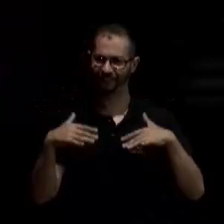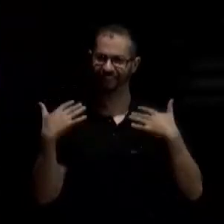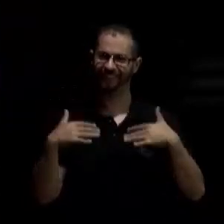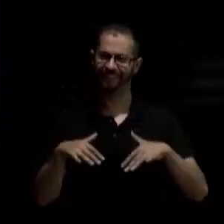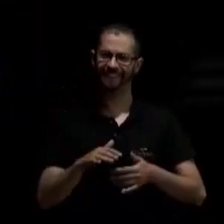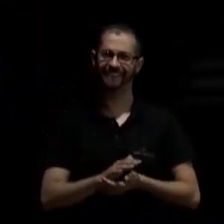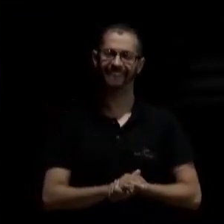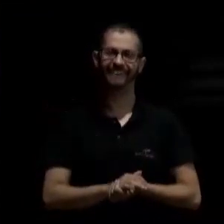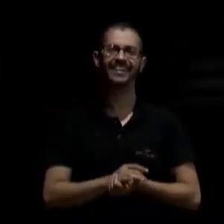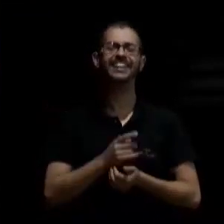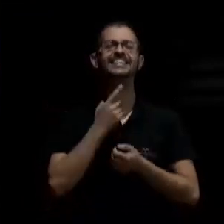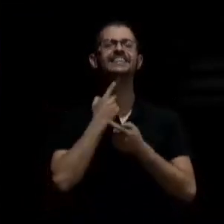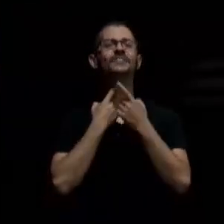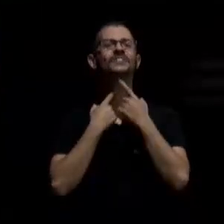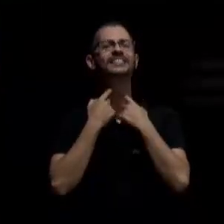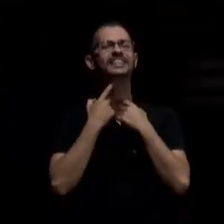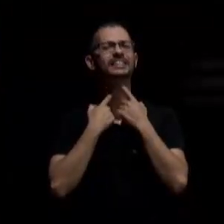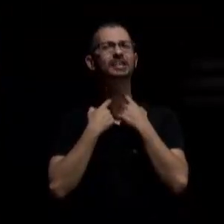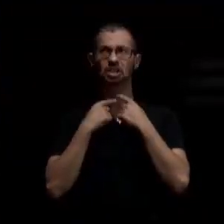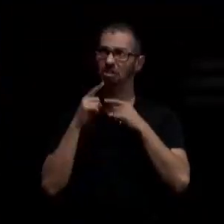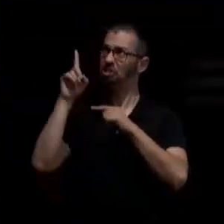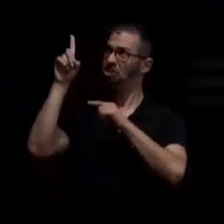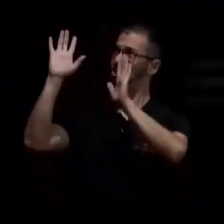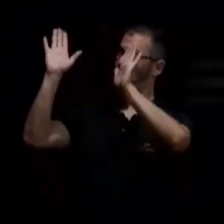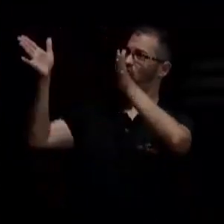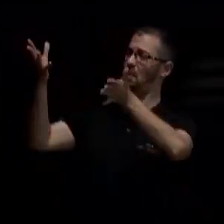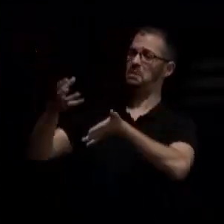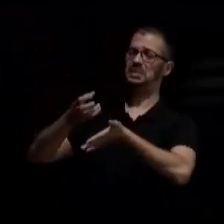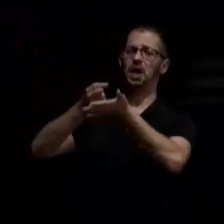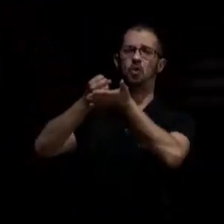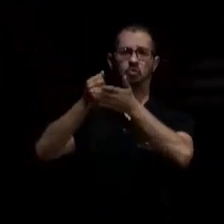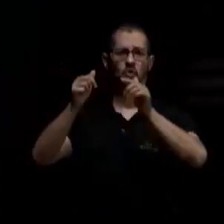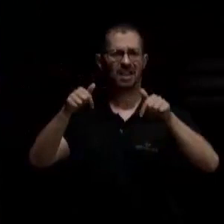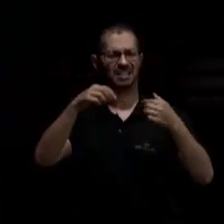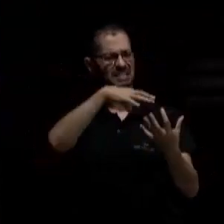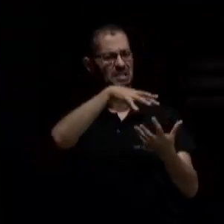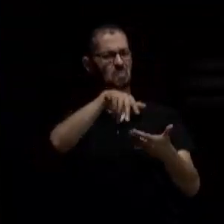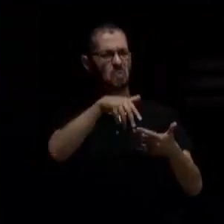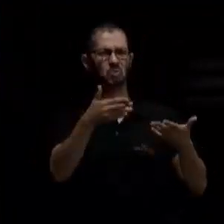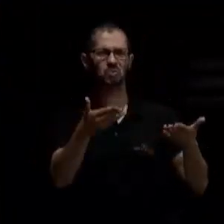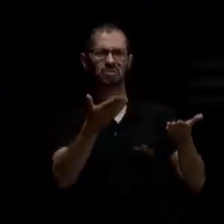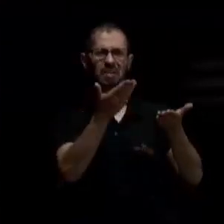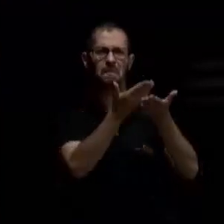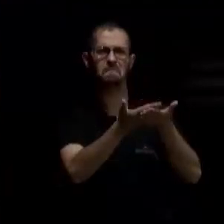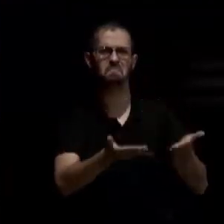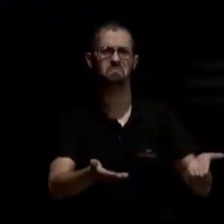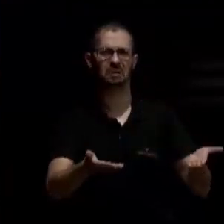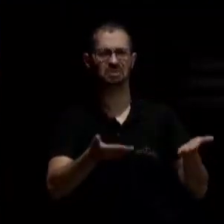Esse é um desejo já que o Senhor me salvou e esse mundo está levado da breca,